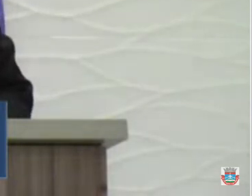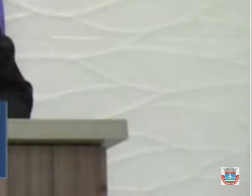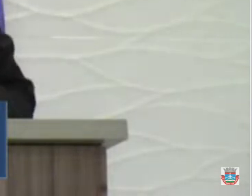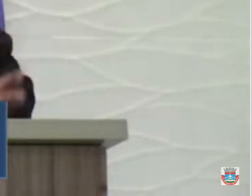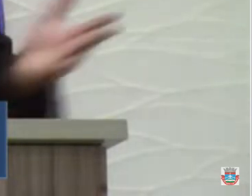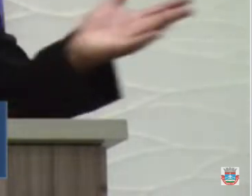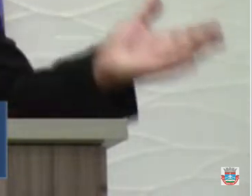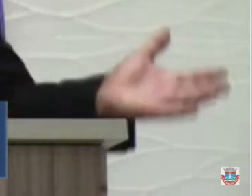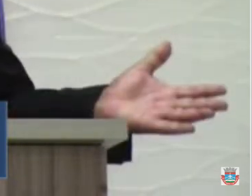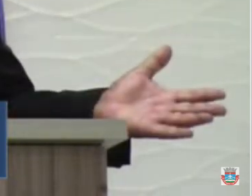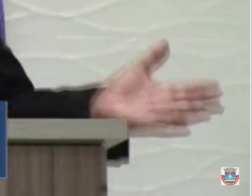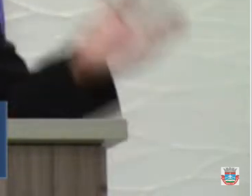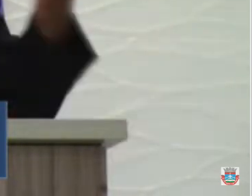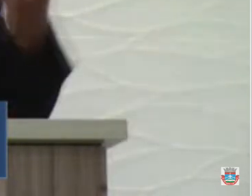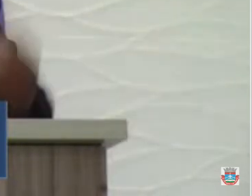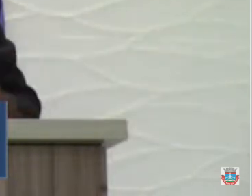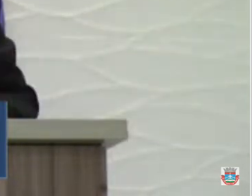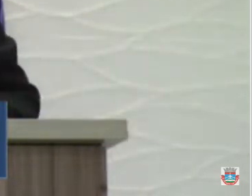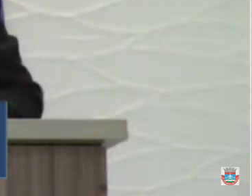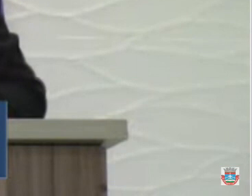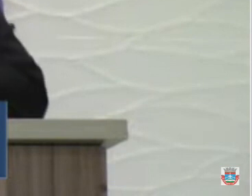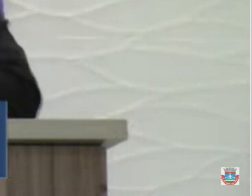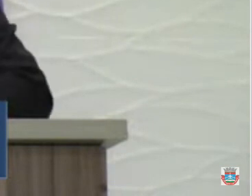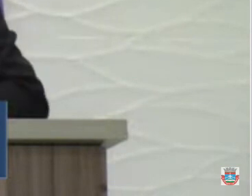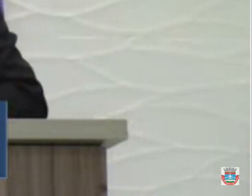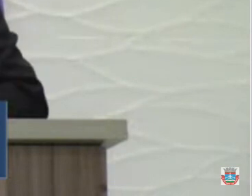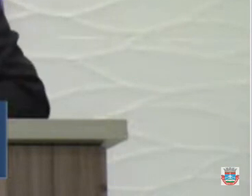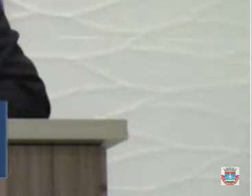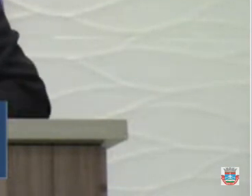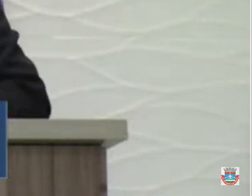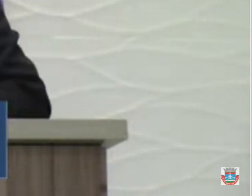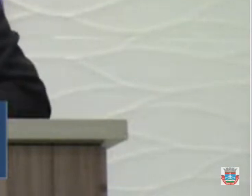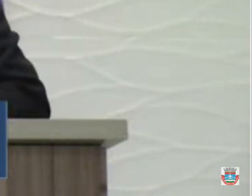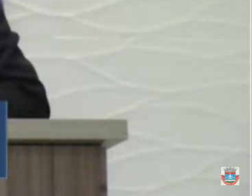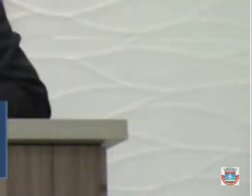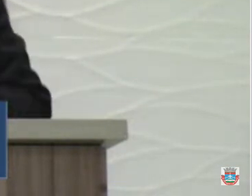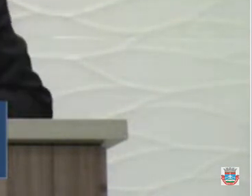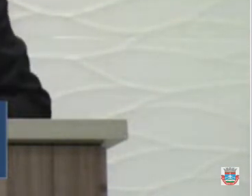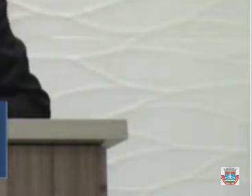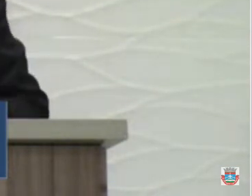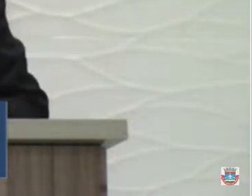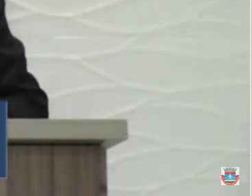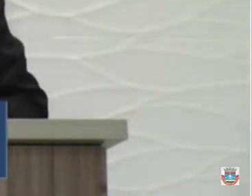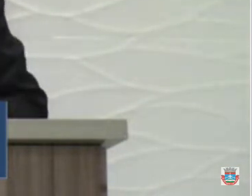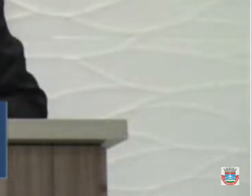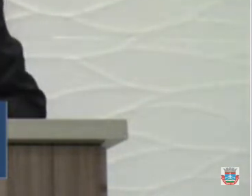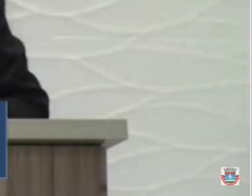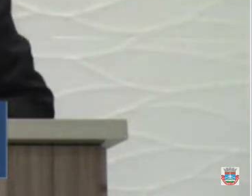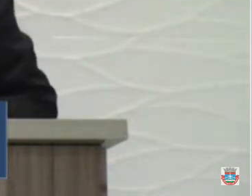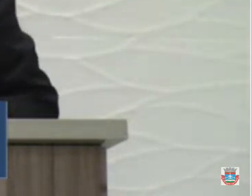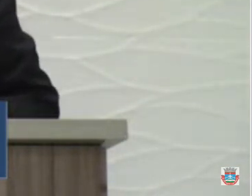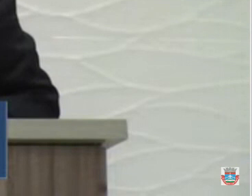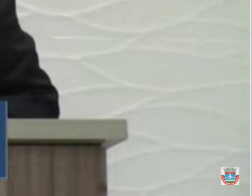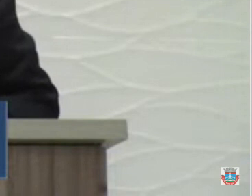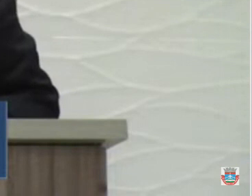vai para Caruaru. Infelizmente, só posso levar 4, tem 6. É para aquela cirurgia